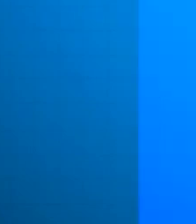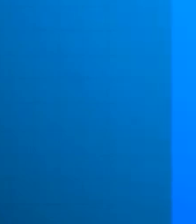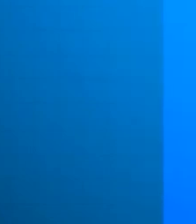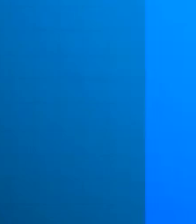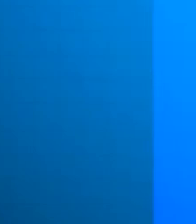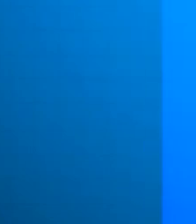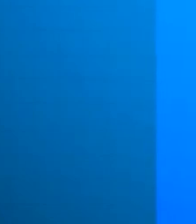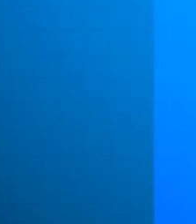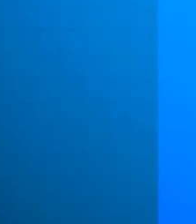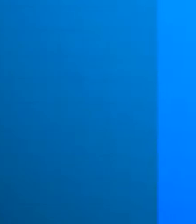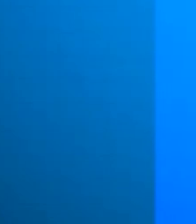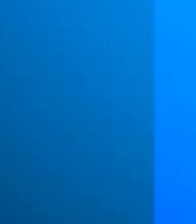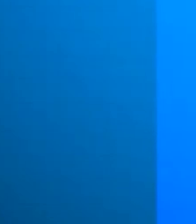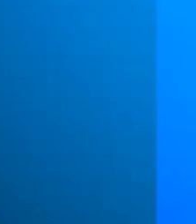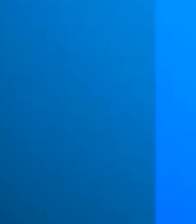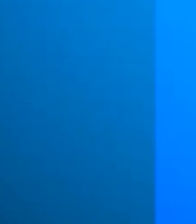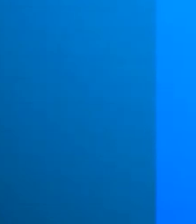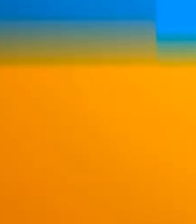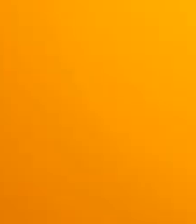o